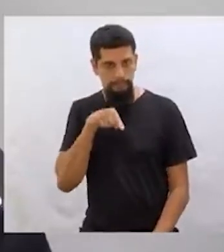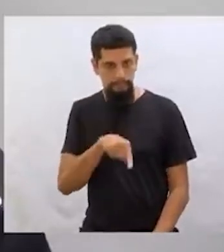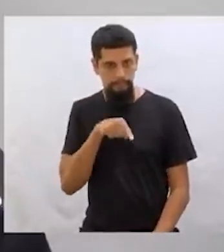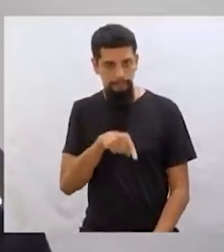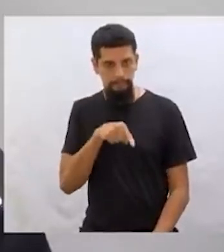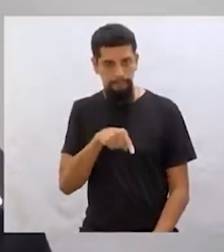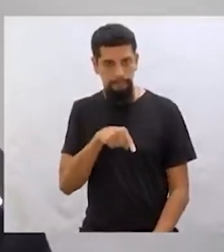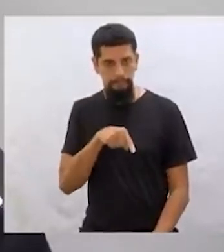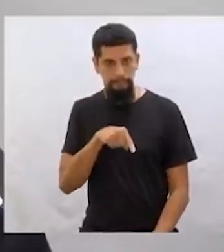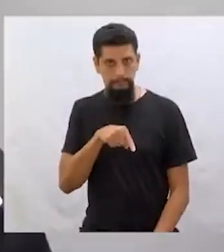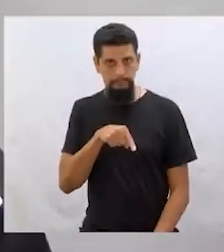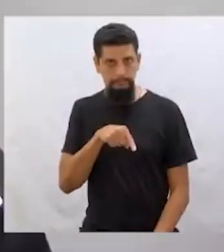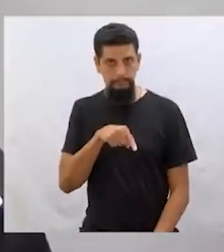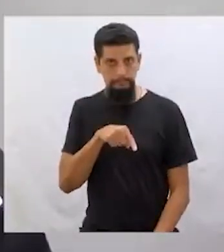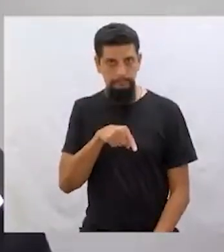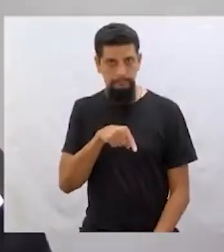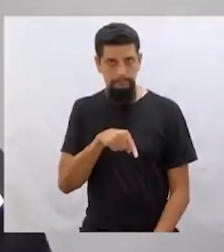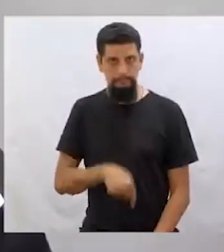aqui.